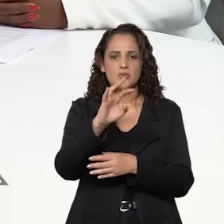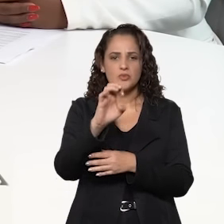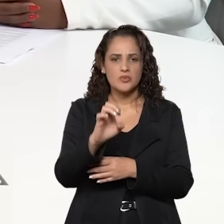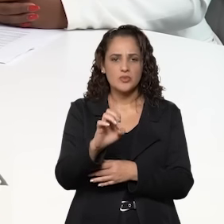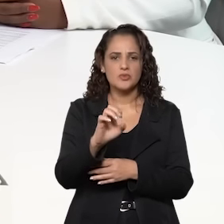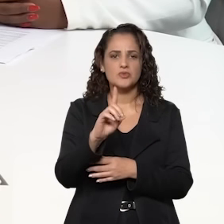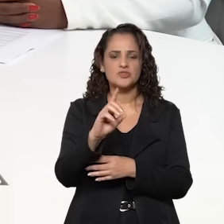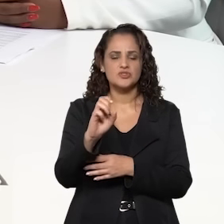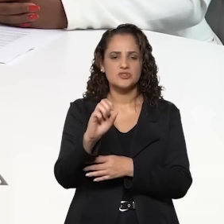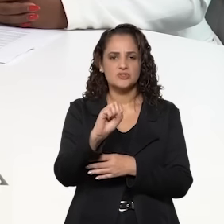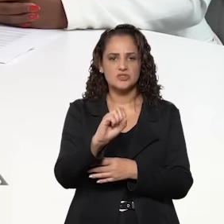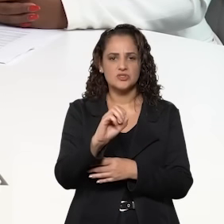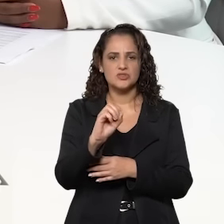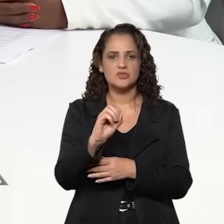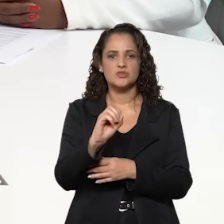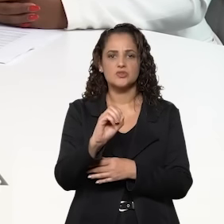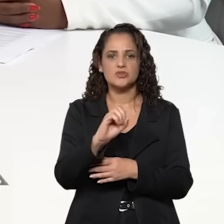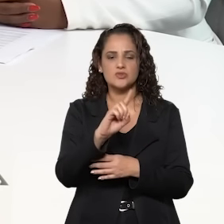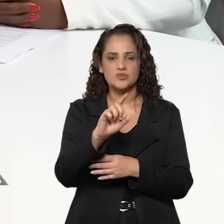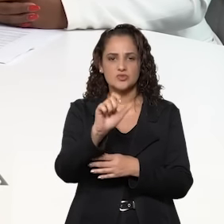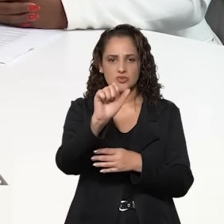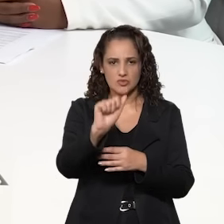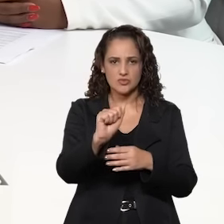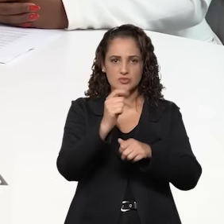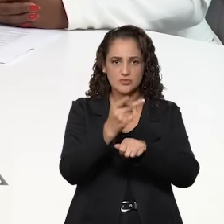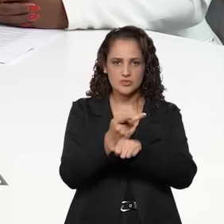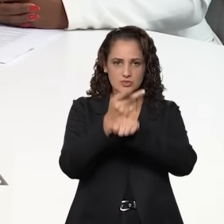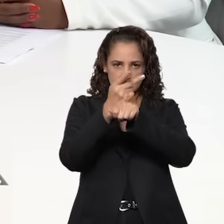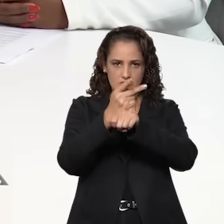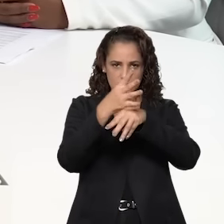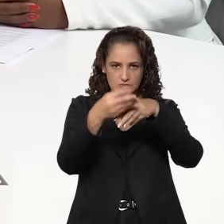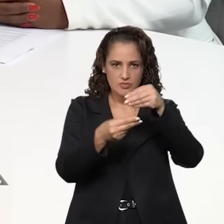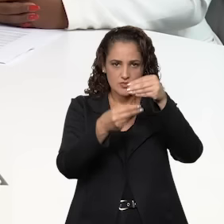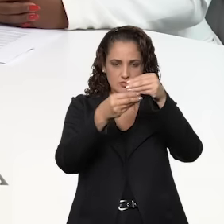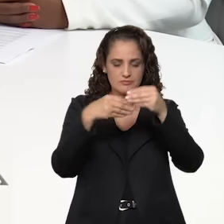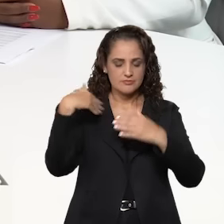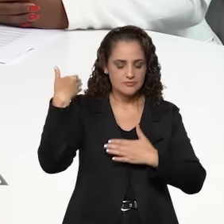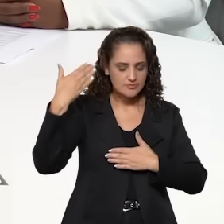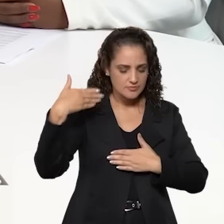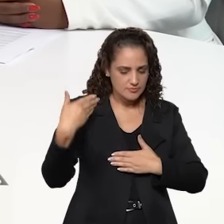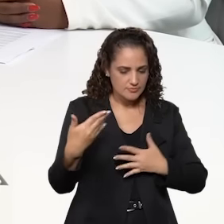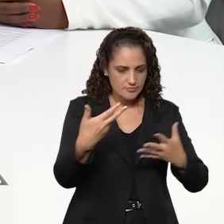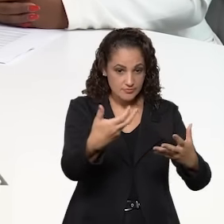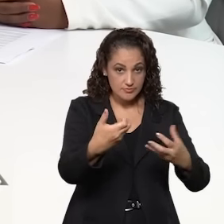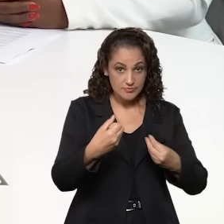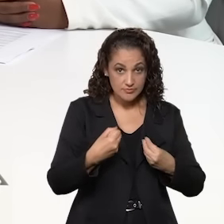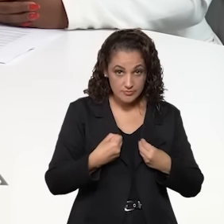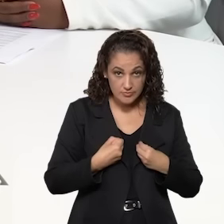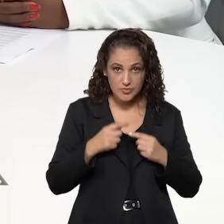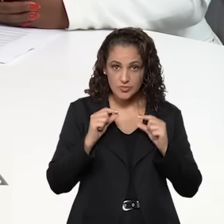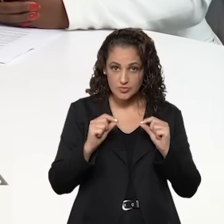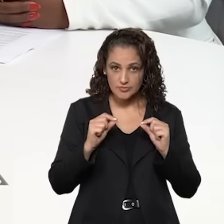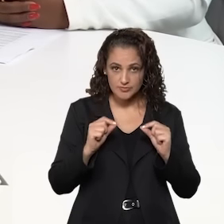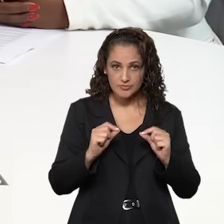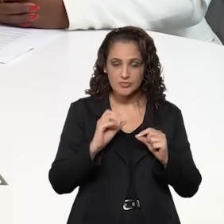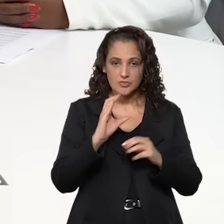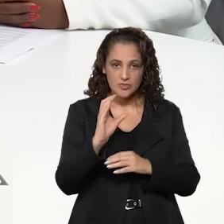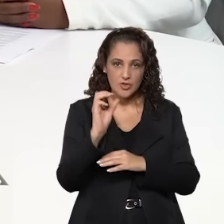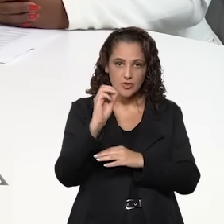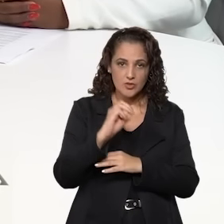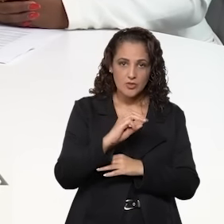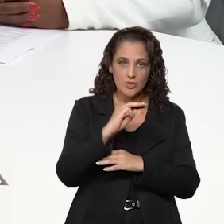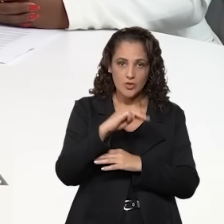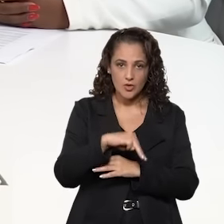receber a Comendador da Zumbi dos Palmares então eu sou comendadora que linda né Muito